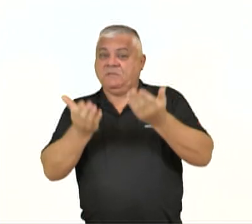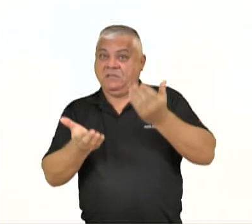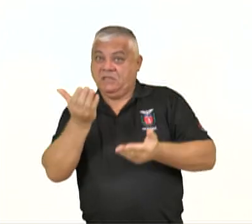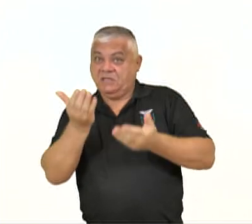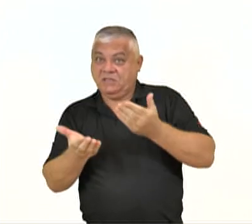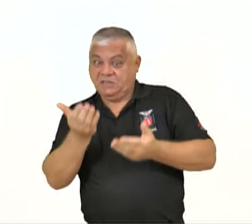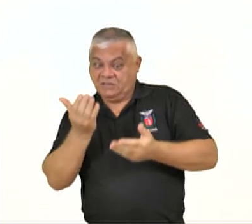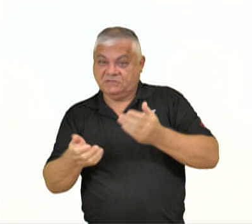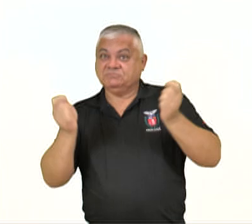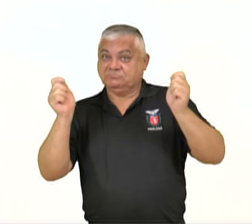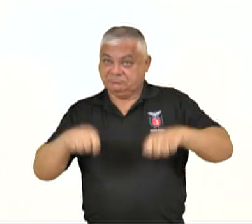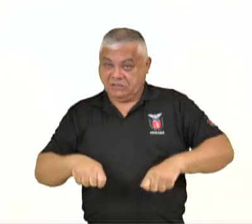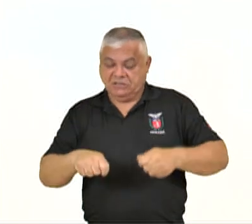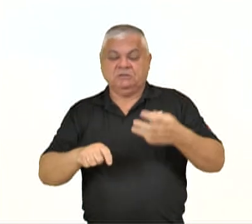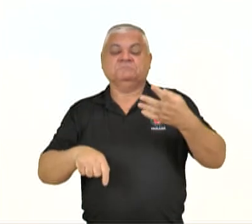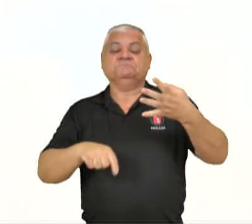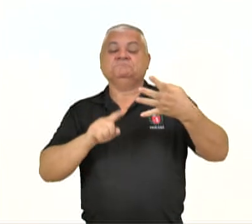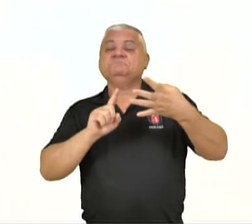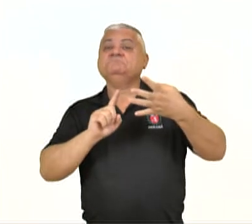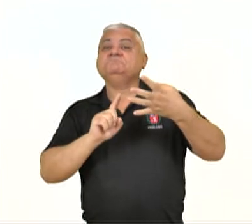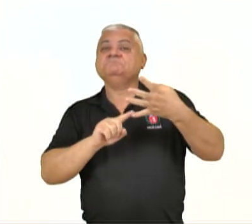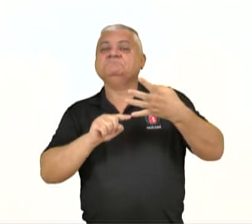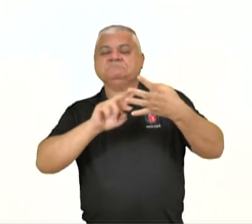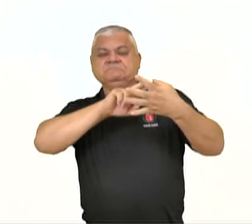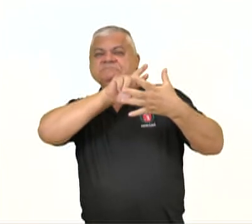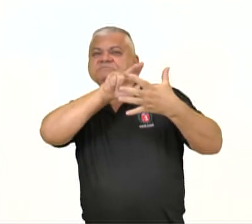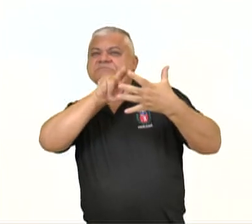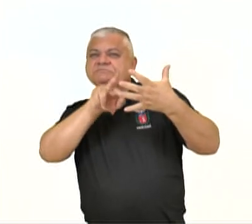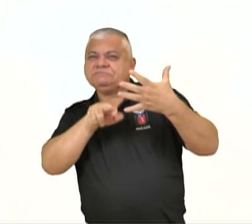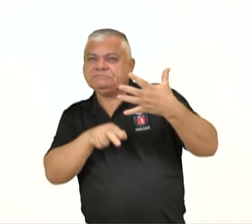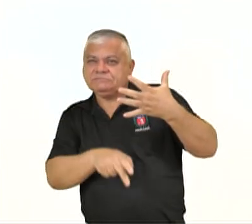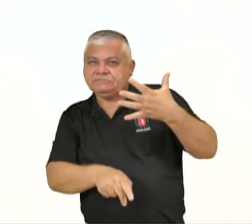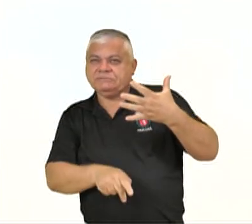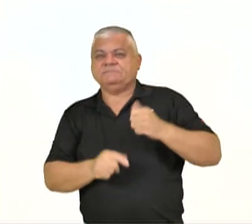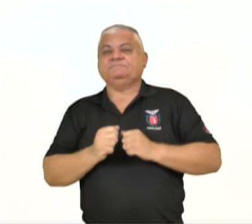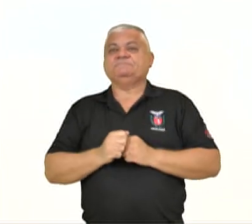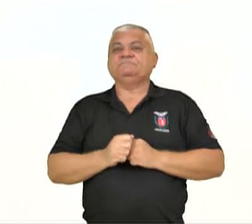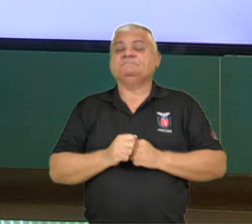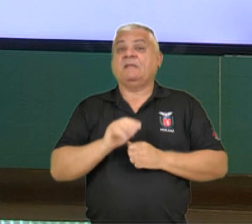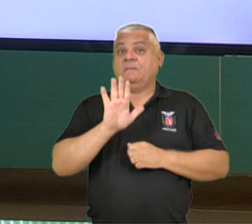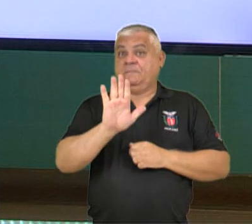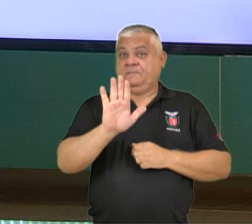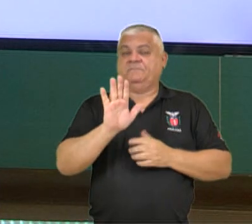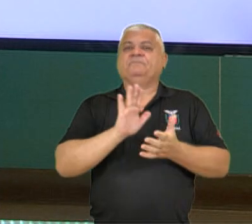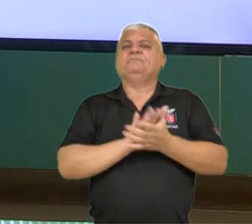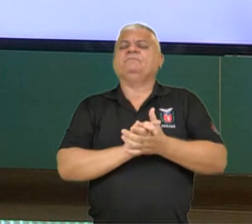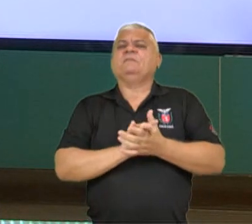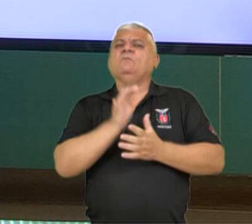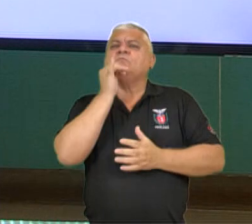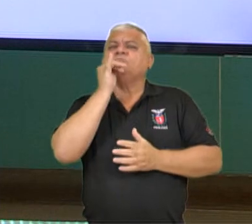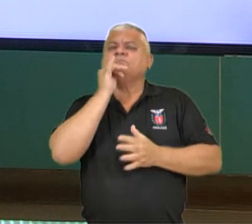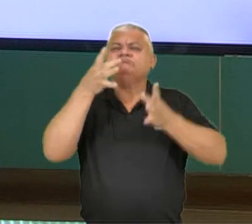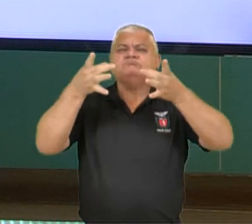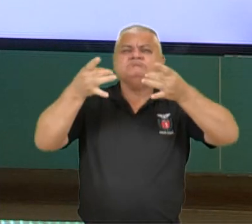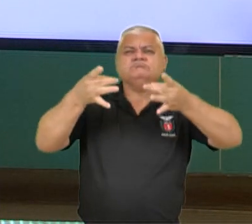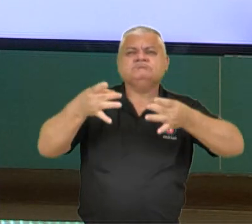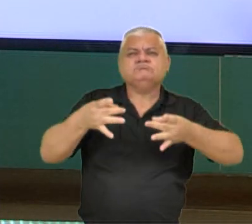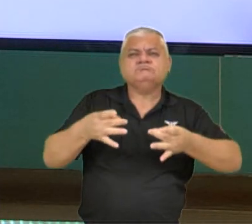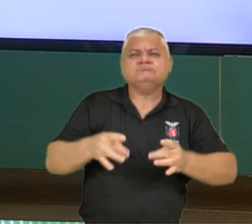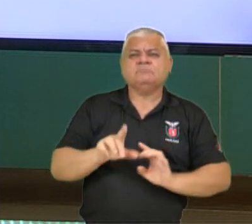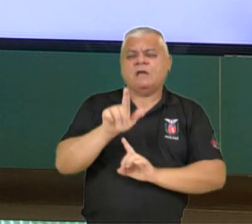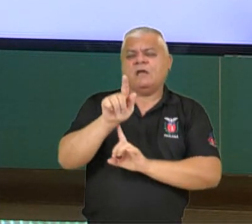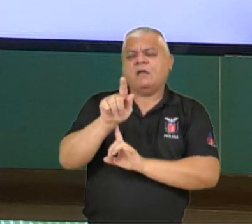que representa massa, entre outras que estão aqui nesse slide. Bem, vamos definir um pouquinho melhor sobre